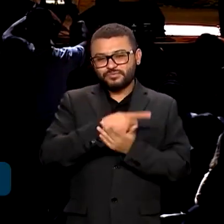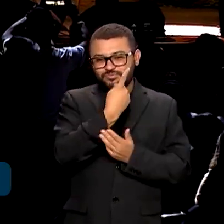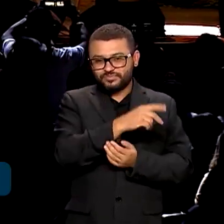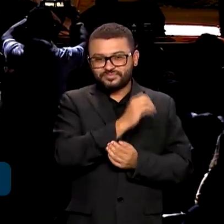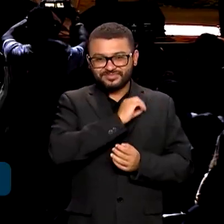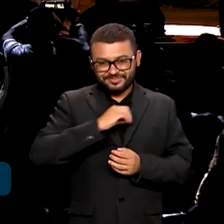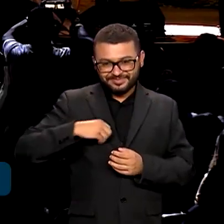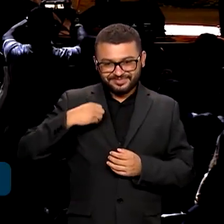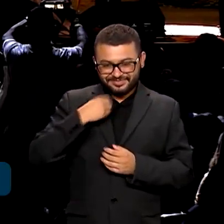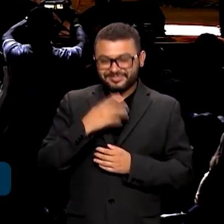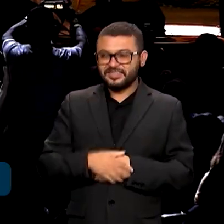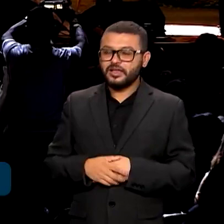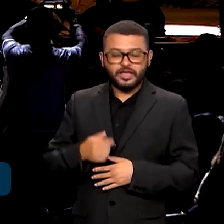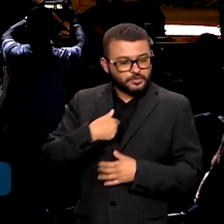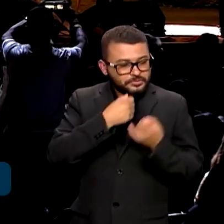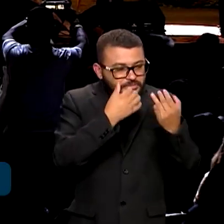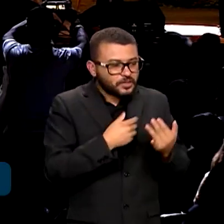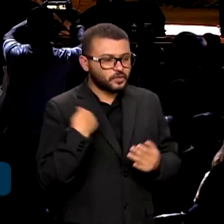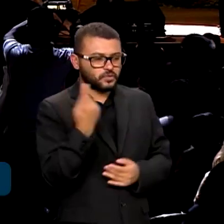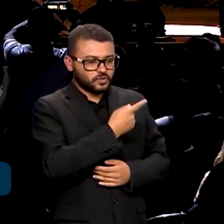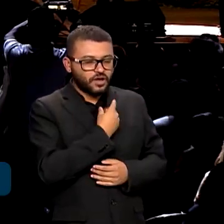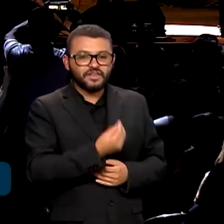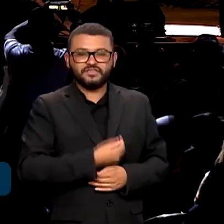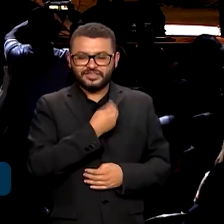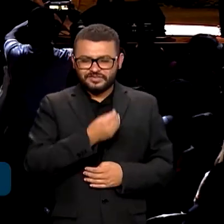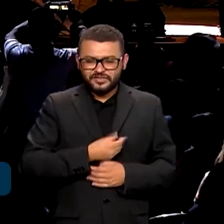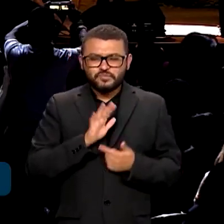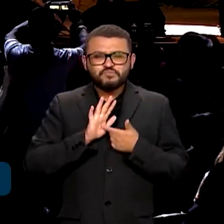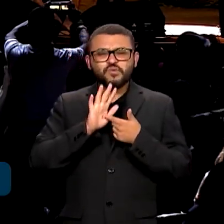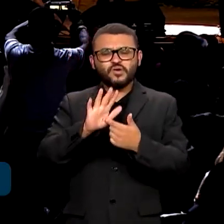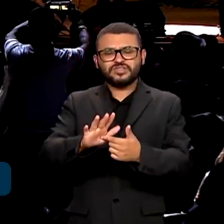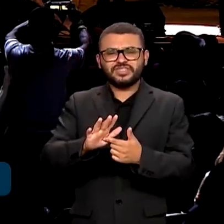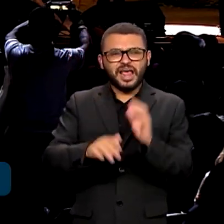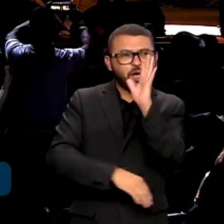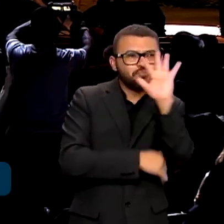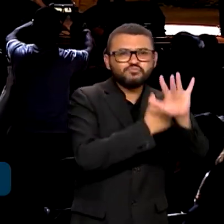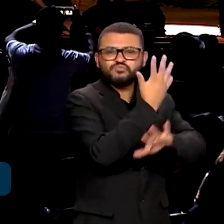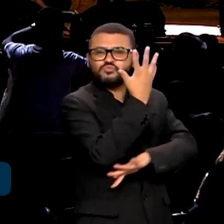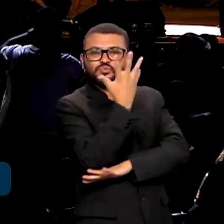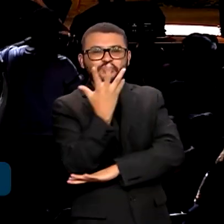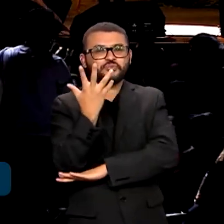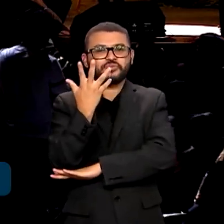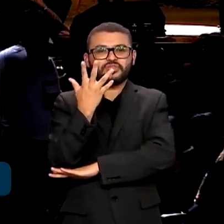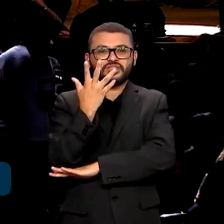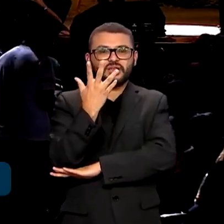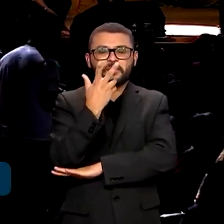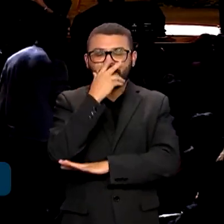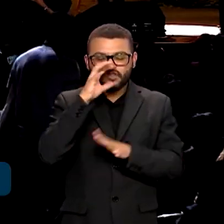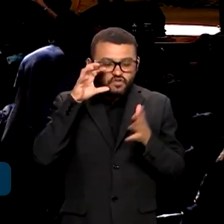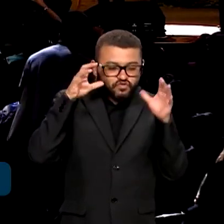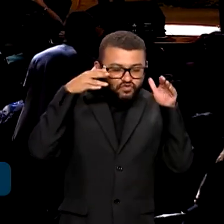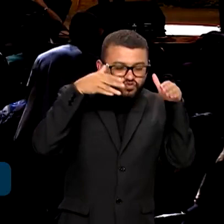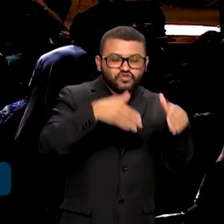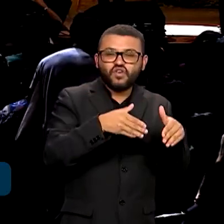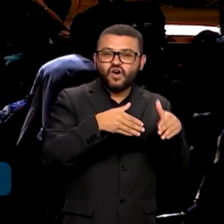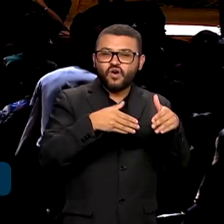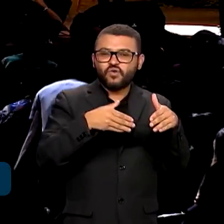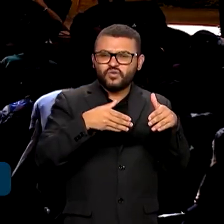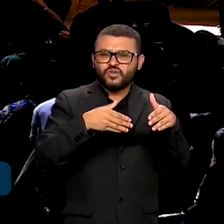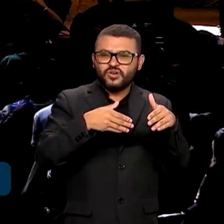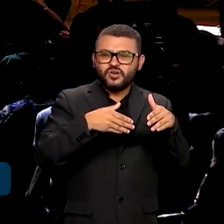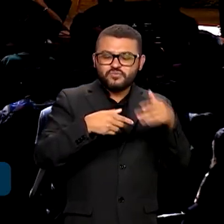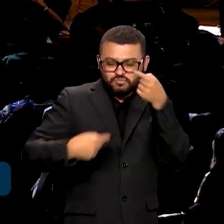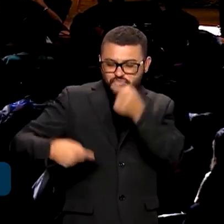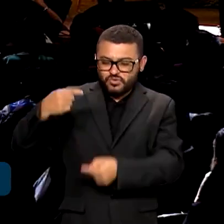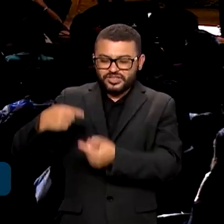Marina, nós vivemos para ver o meio ambiente ser central nas políticas